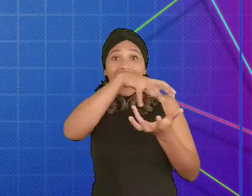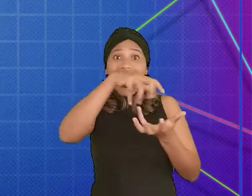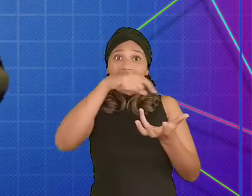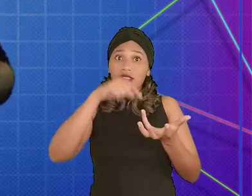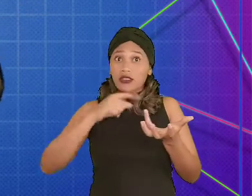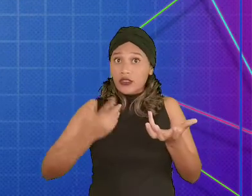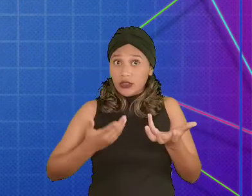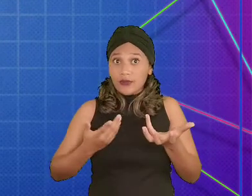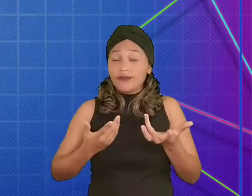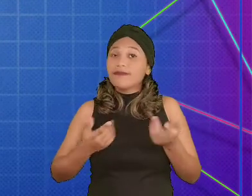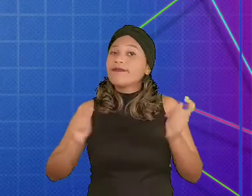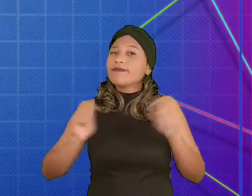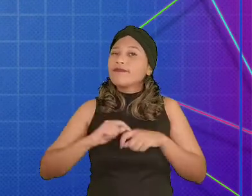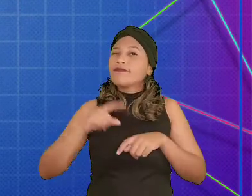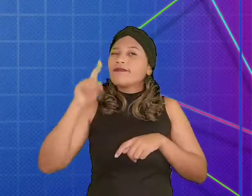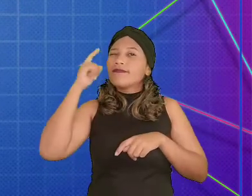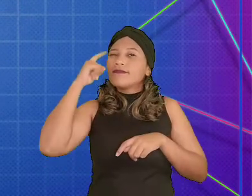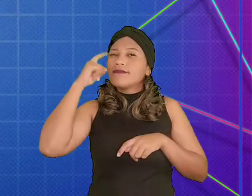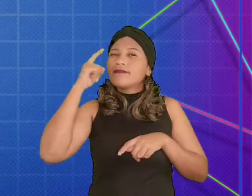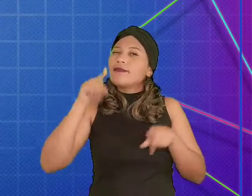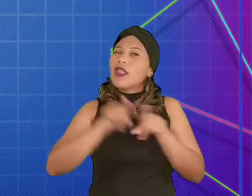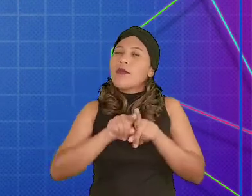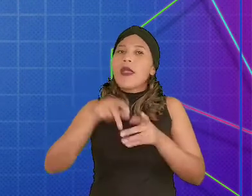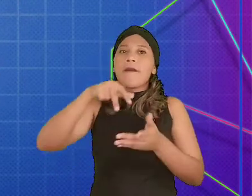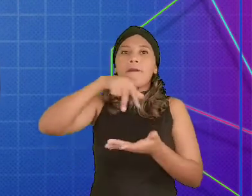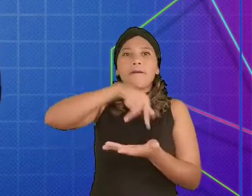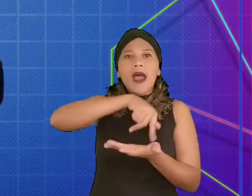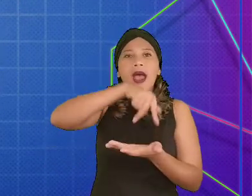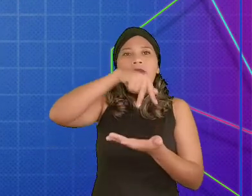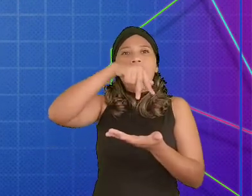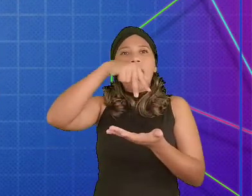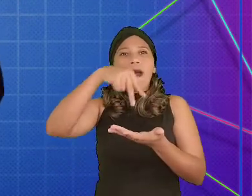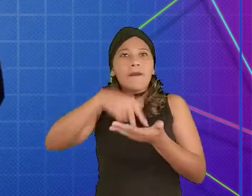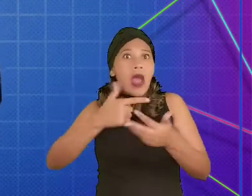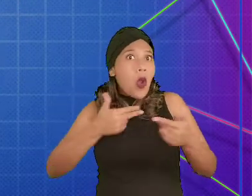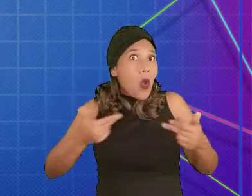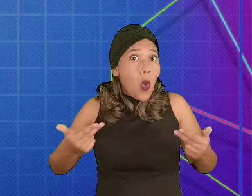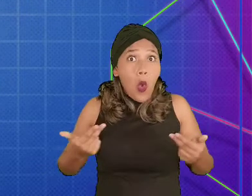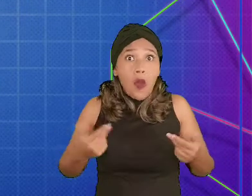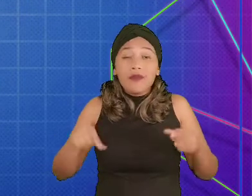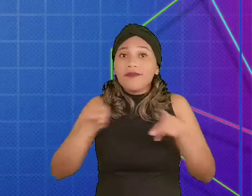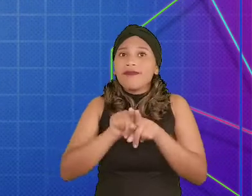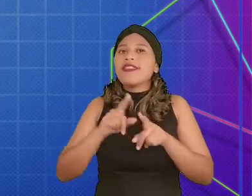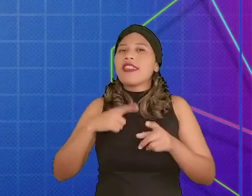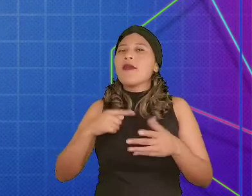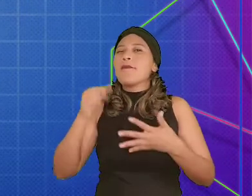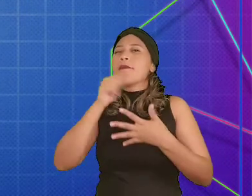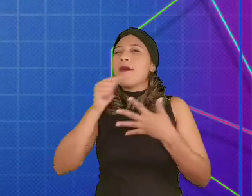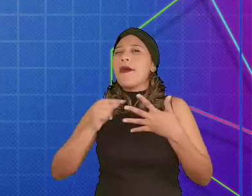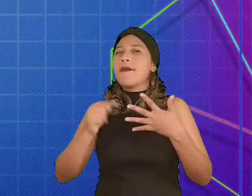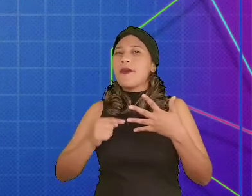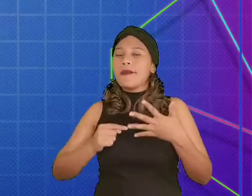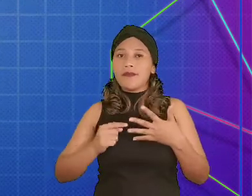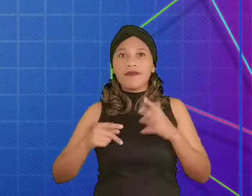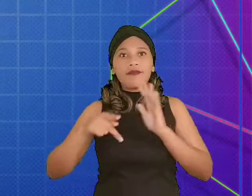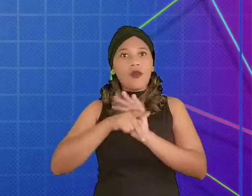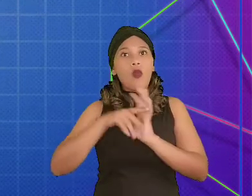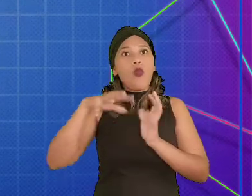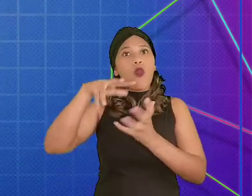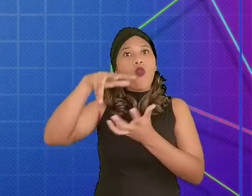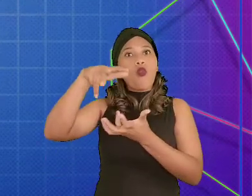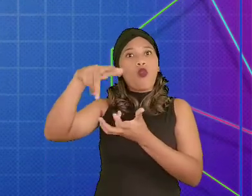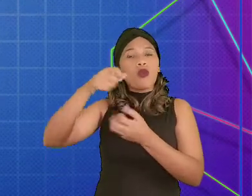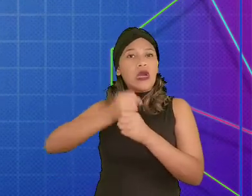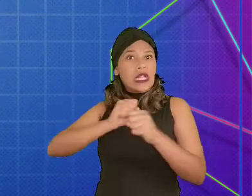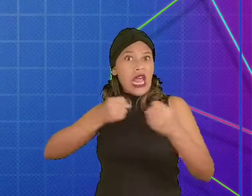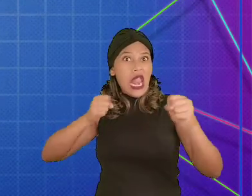ali. Com isso, você pode pensar no tamanho, gravidade e densidade. Isso também afeta em vários pontos. Por exemplo, um mundo